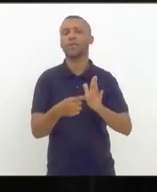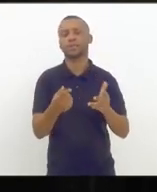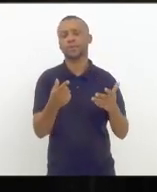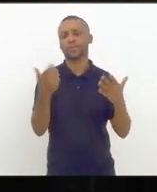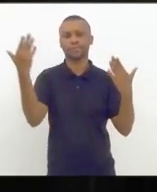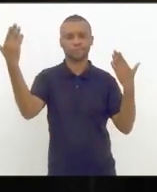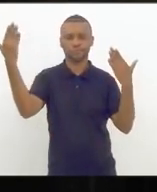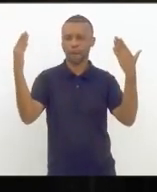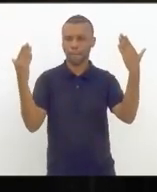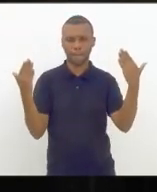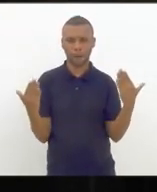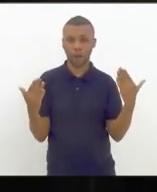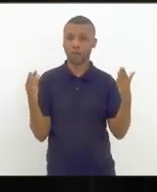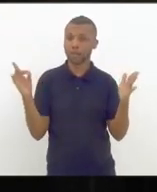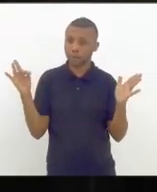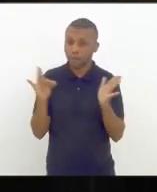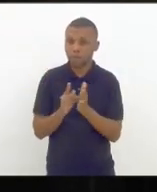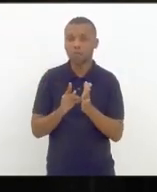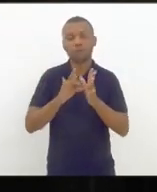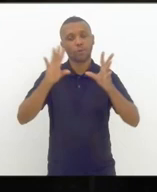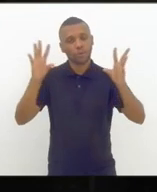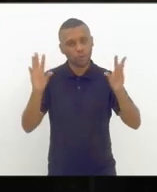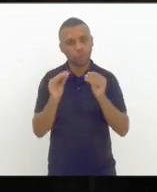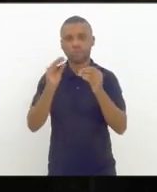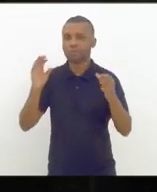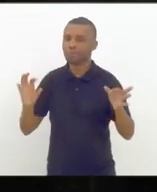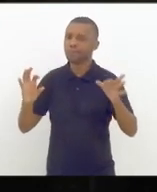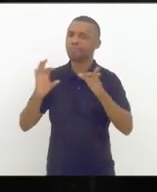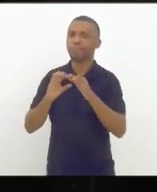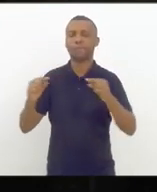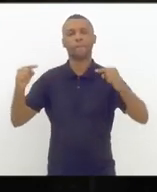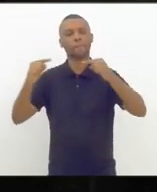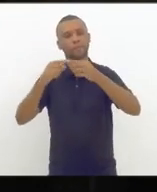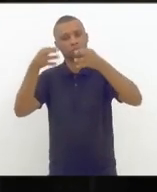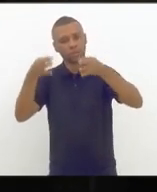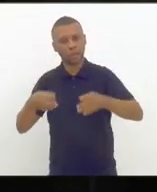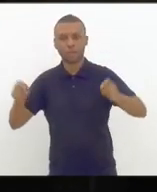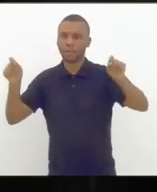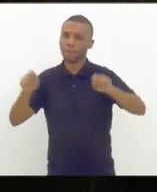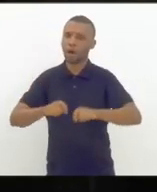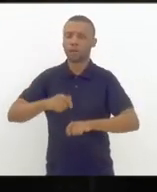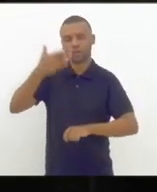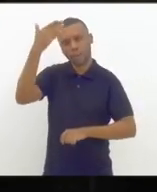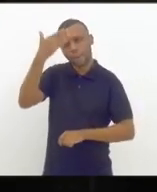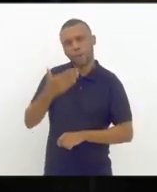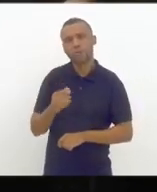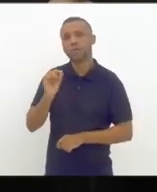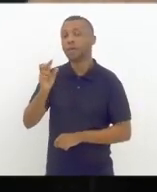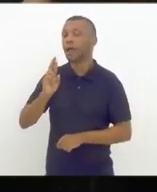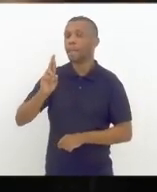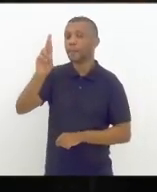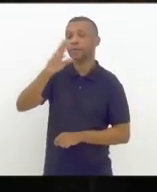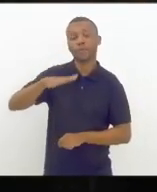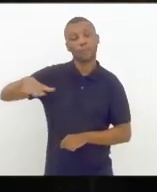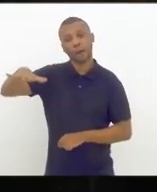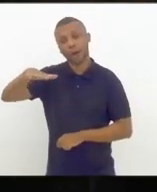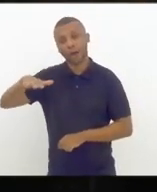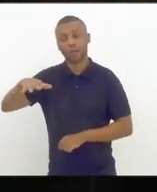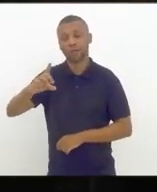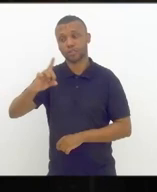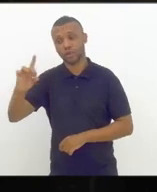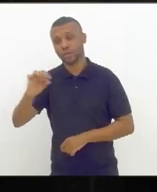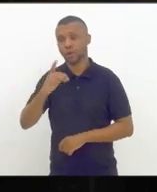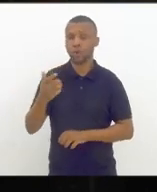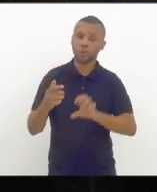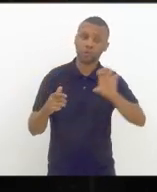de comparação que são concretos objetivos tangíveis que podem efetivamente mostrar o que representa um campo e o que representa o outro